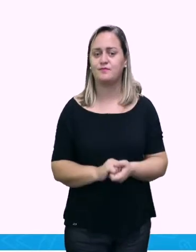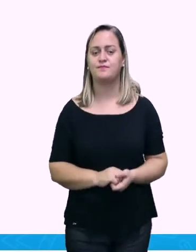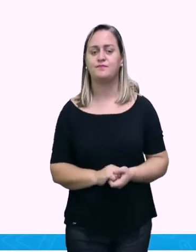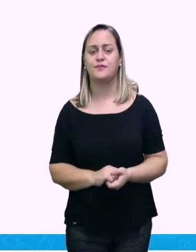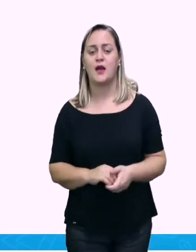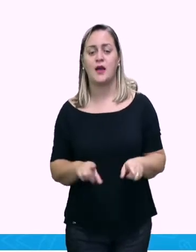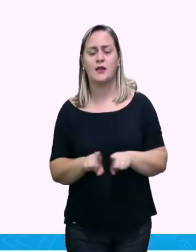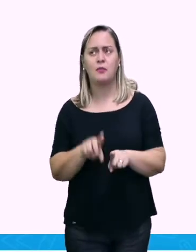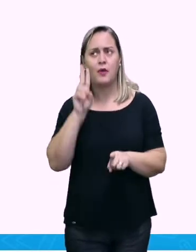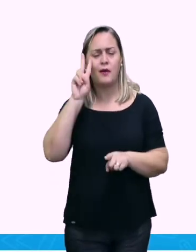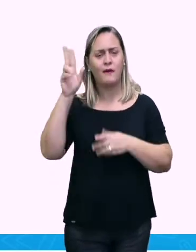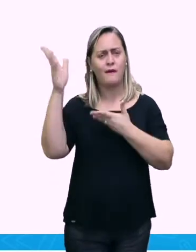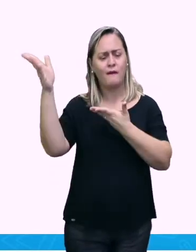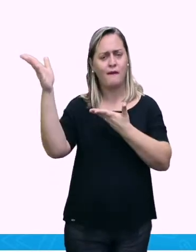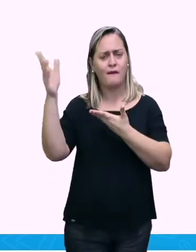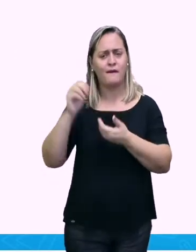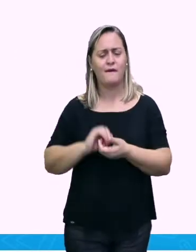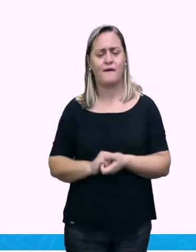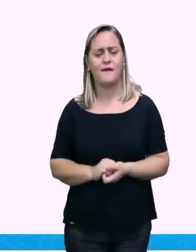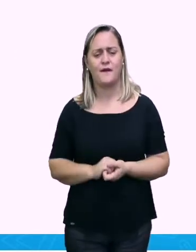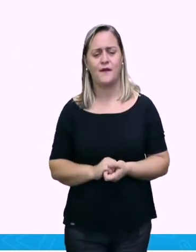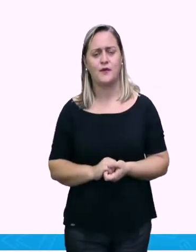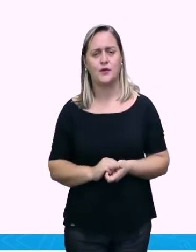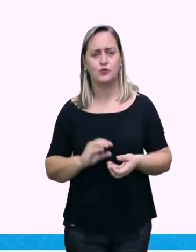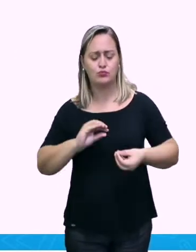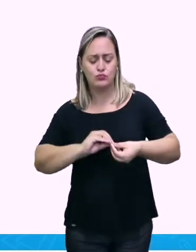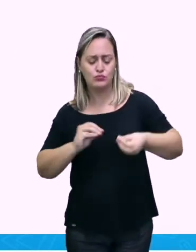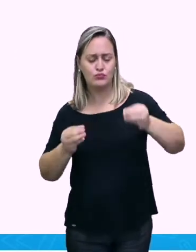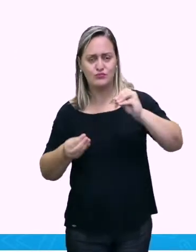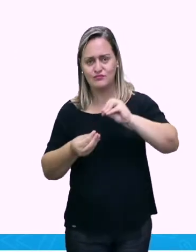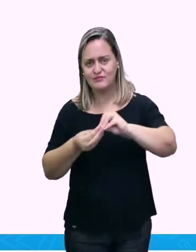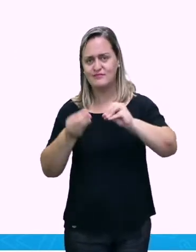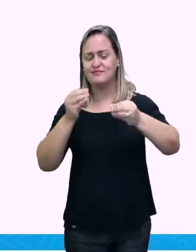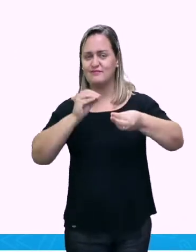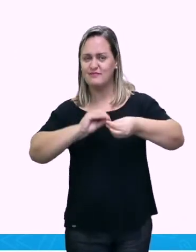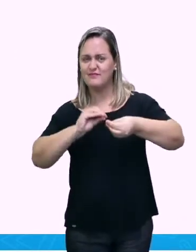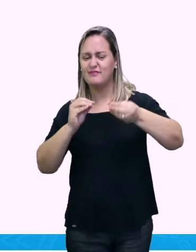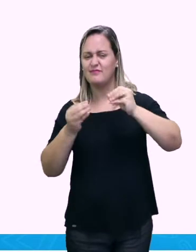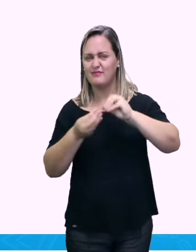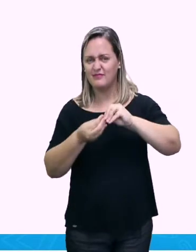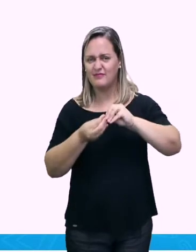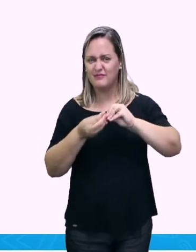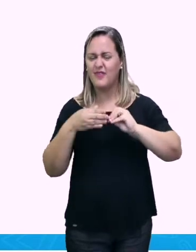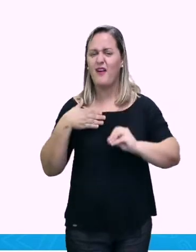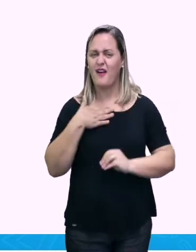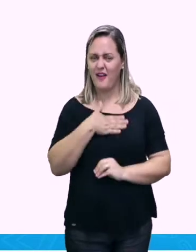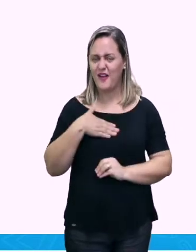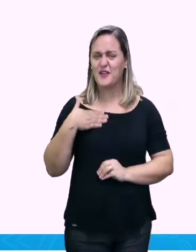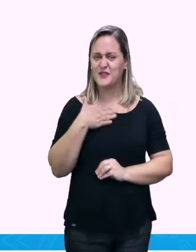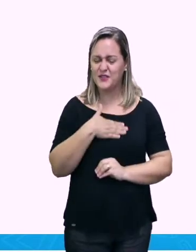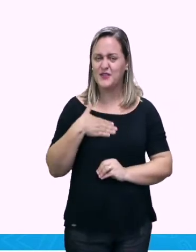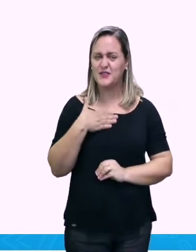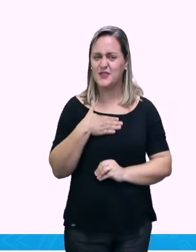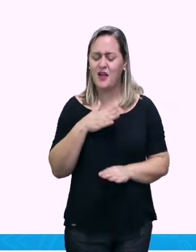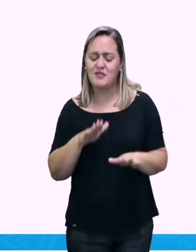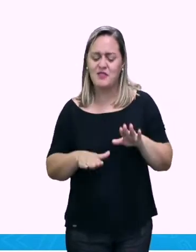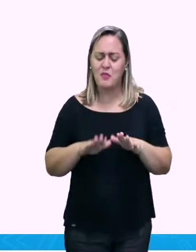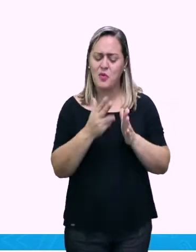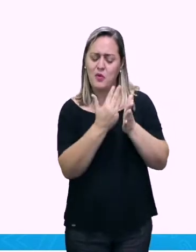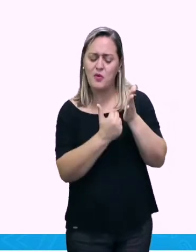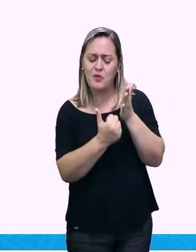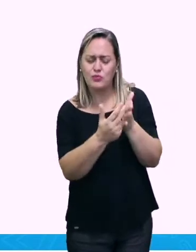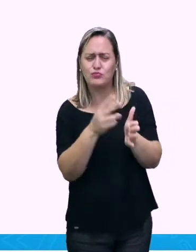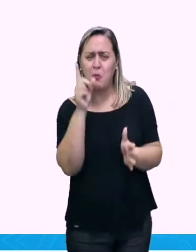aqui para você ver. Quem não gosta de um quebra-cabeça, né? Porque dependendo da imagem, quebra-cabeça mesmo, tem que ficar bem